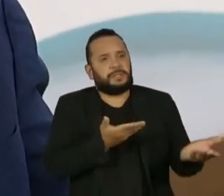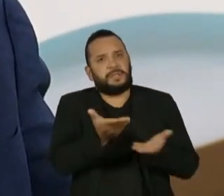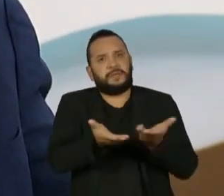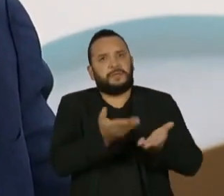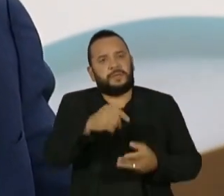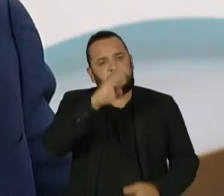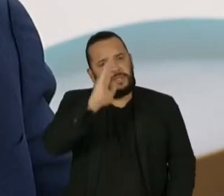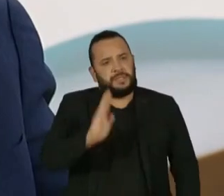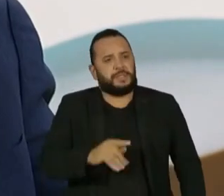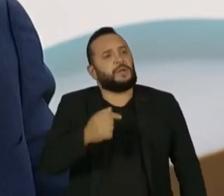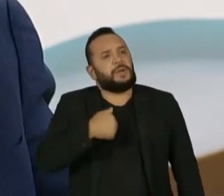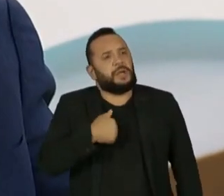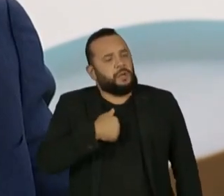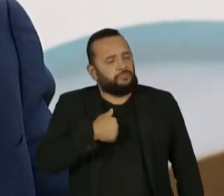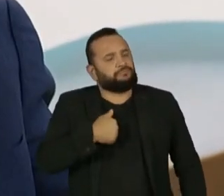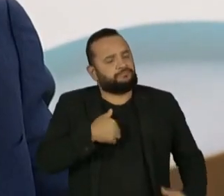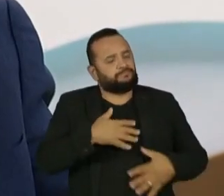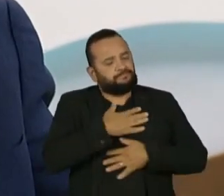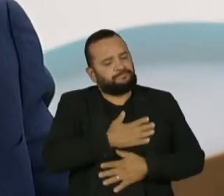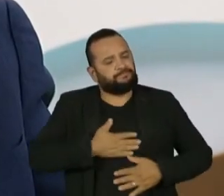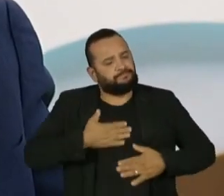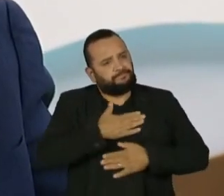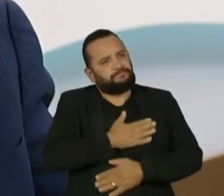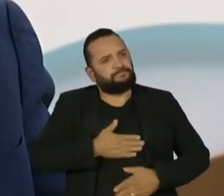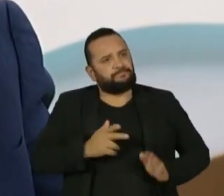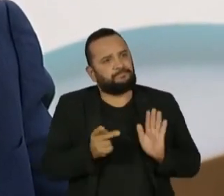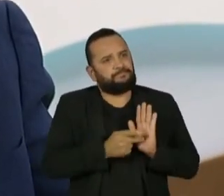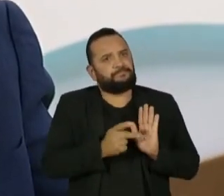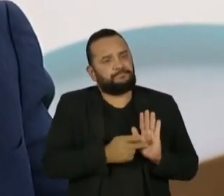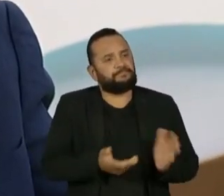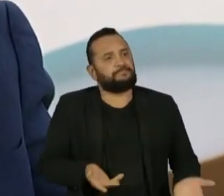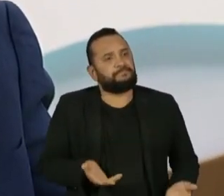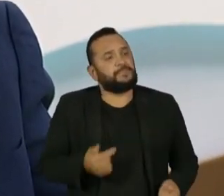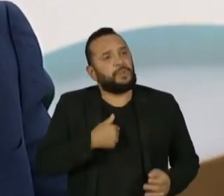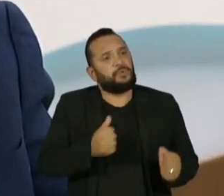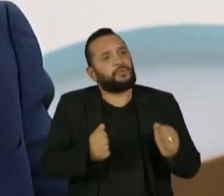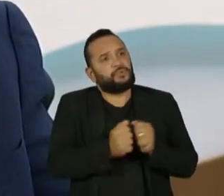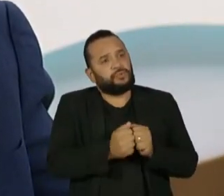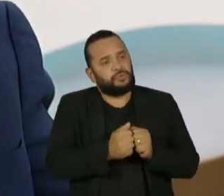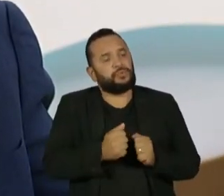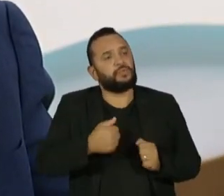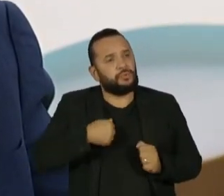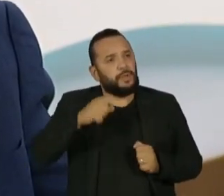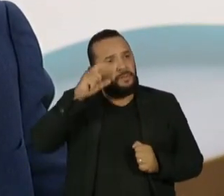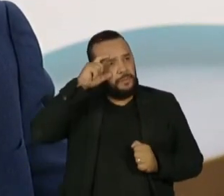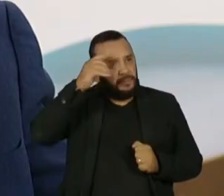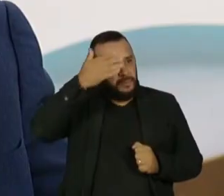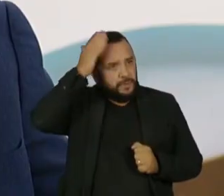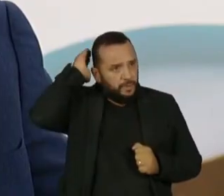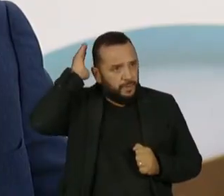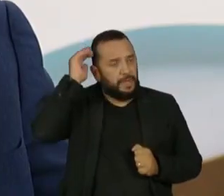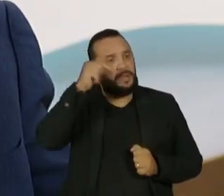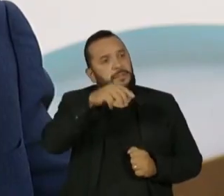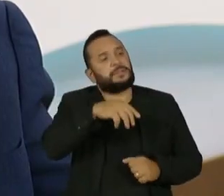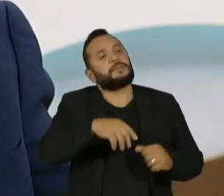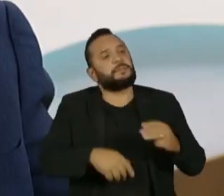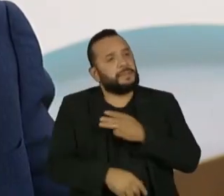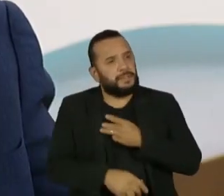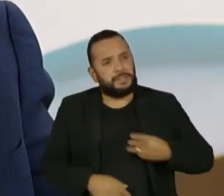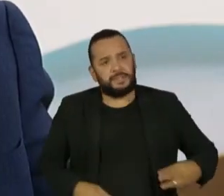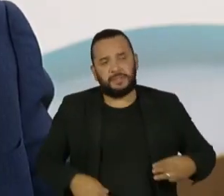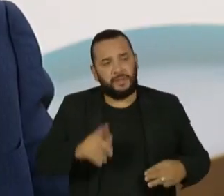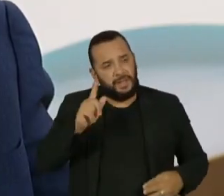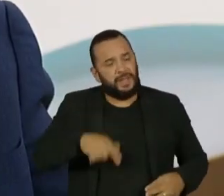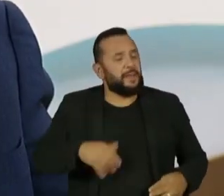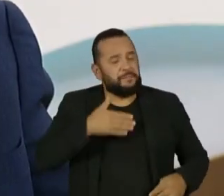e isso me honrou extraordinariamente. Eu convivi com o ministro Paulo Guedes e ele, sem dúvida nenhuma, é um dos maiores e melhores